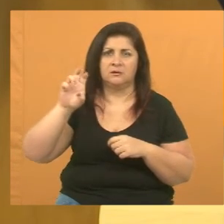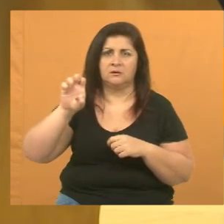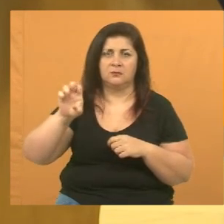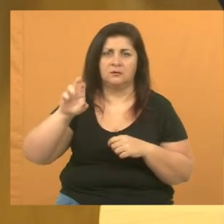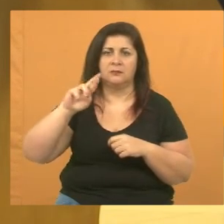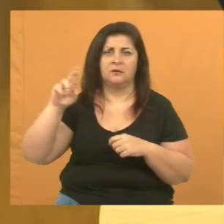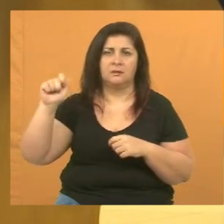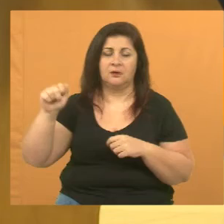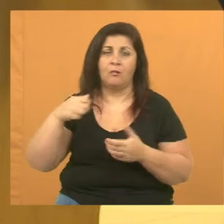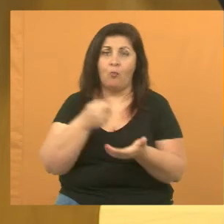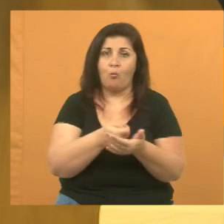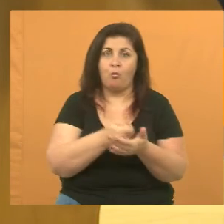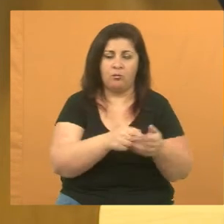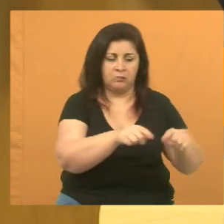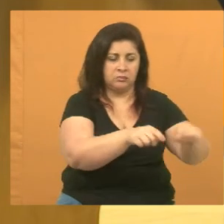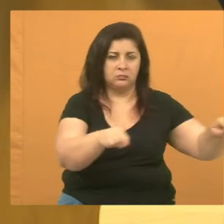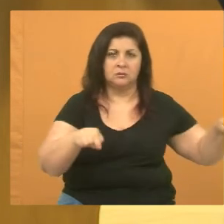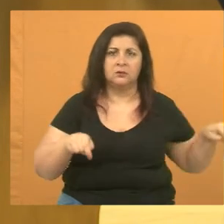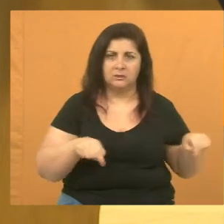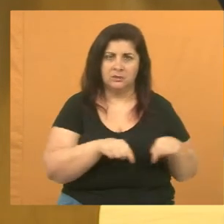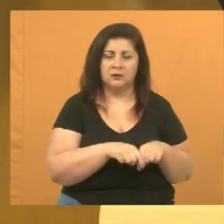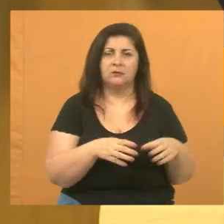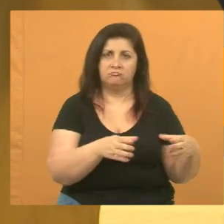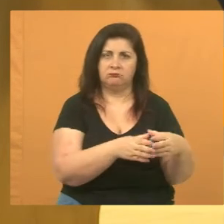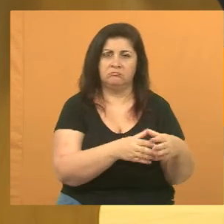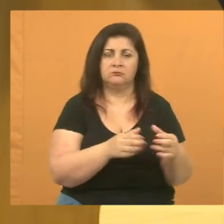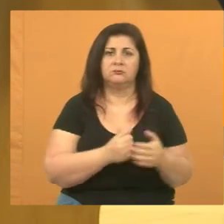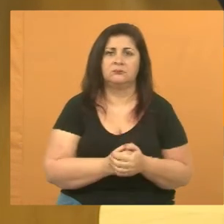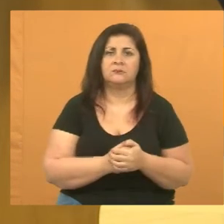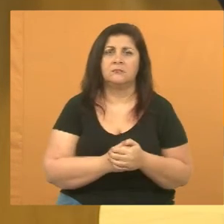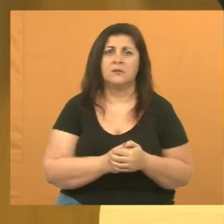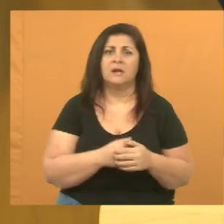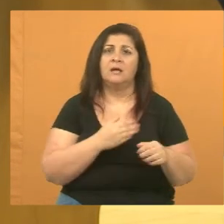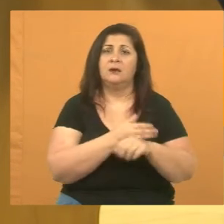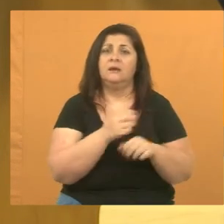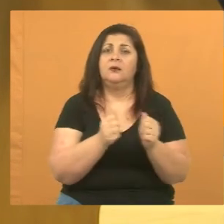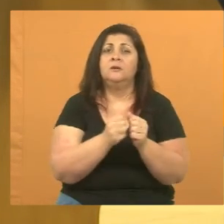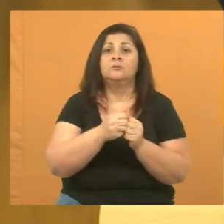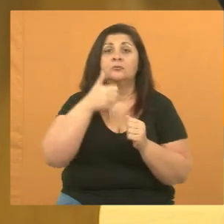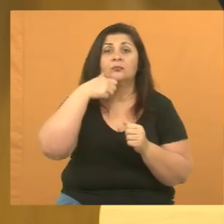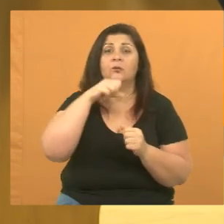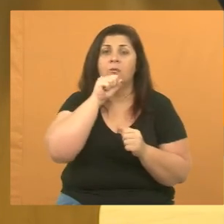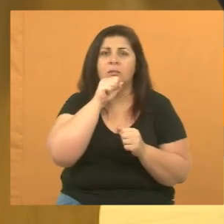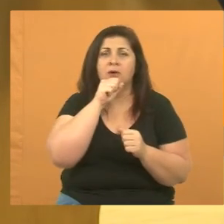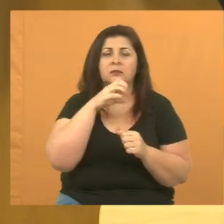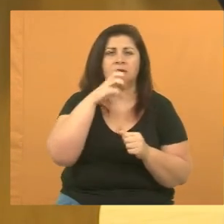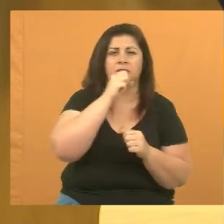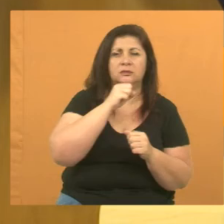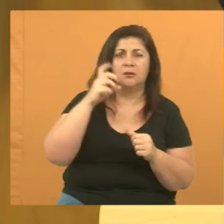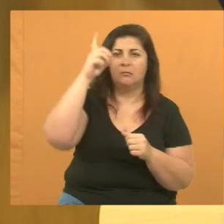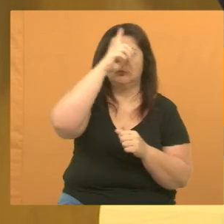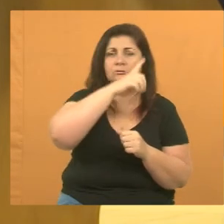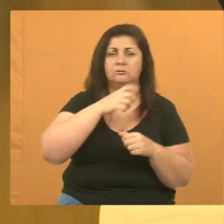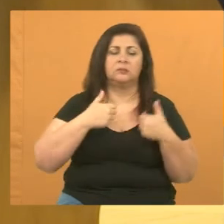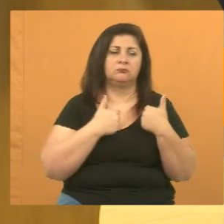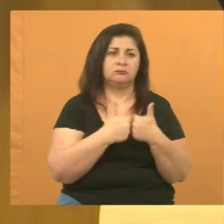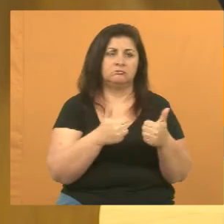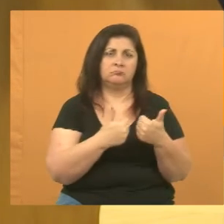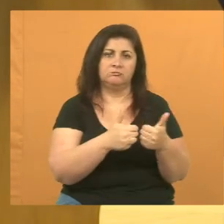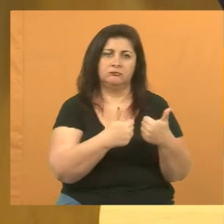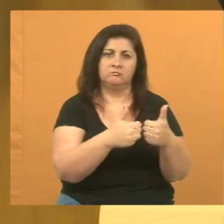comprou a gleba de terra do 22 de Abril, e eu ia com a minha mãe nos finais de semana. Nós pegávamos o